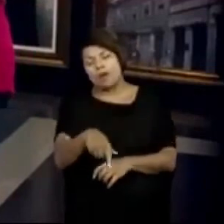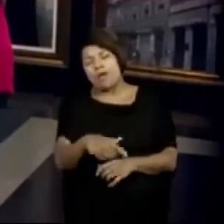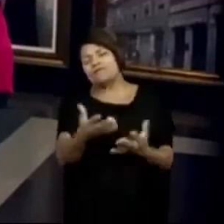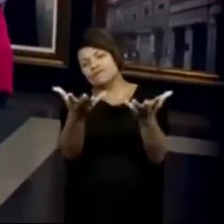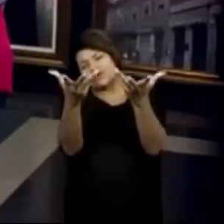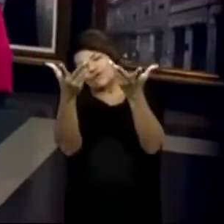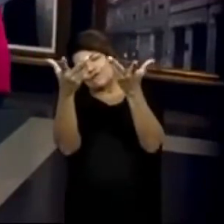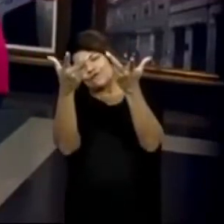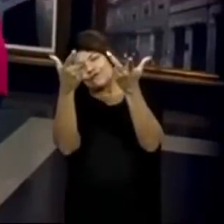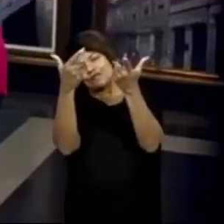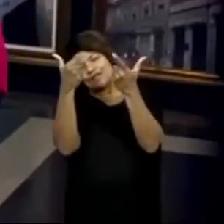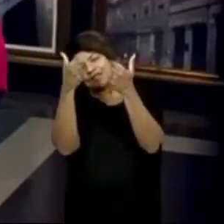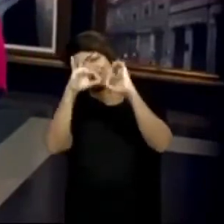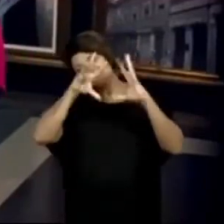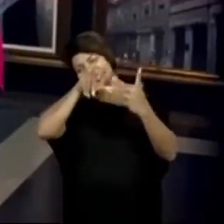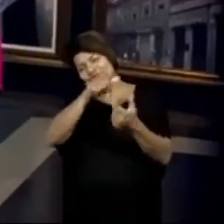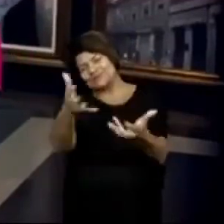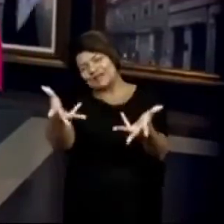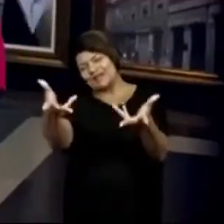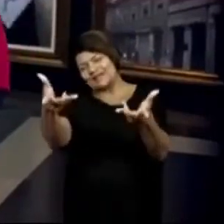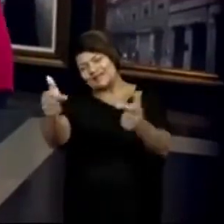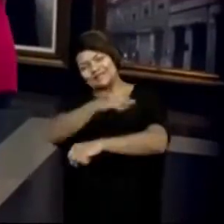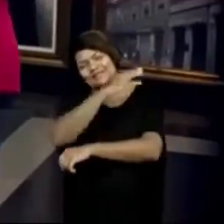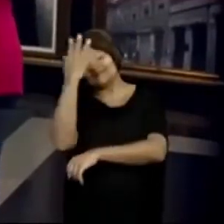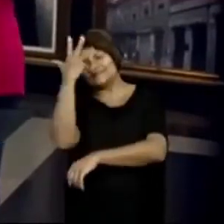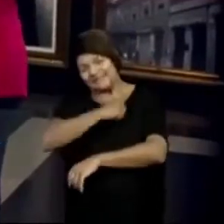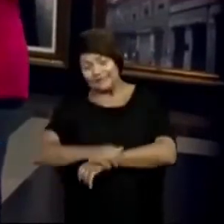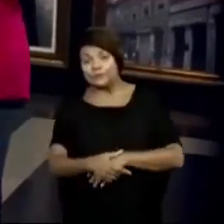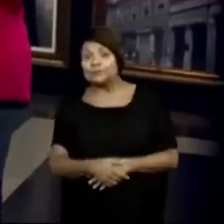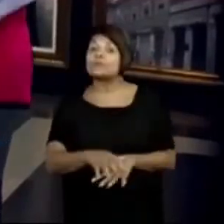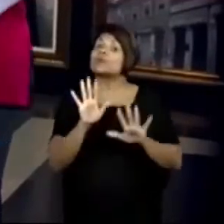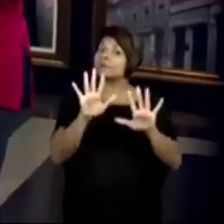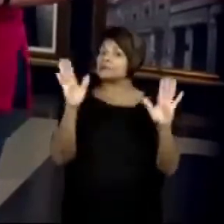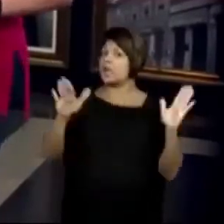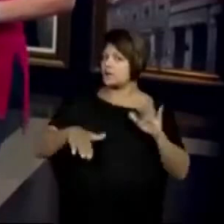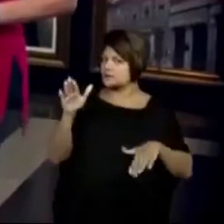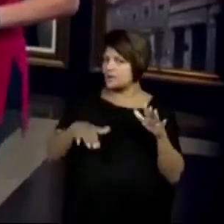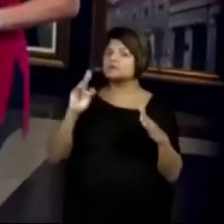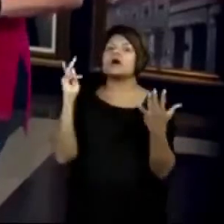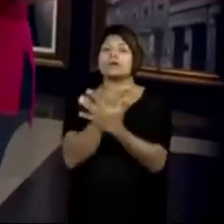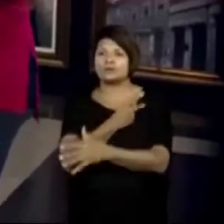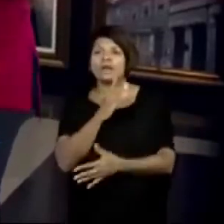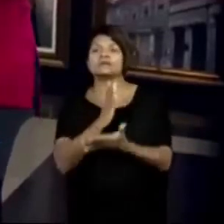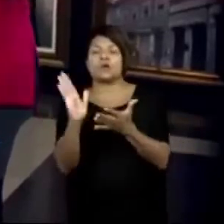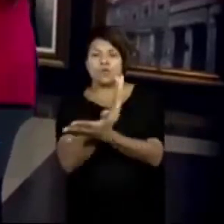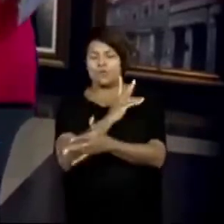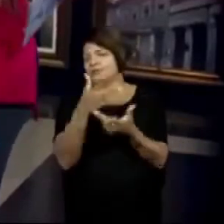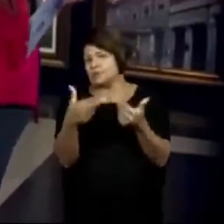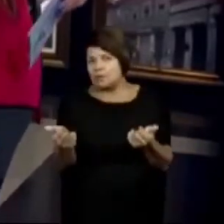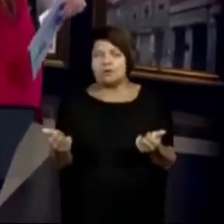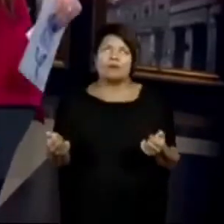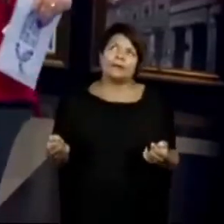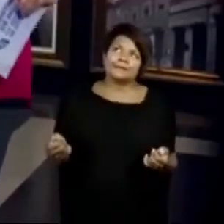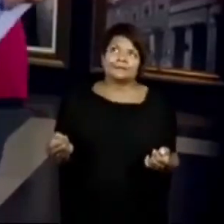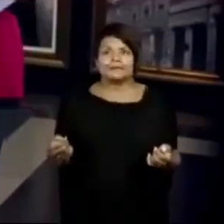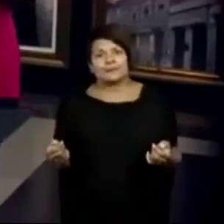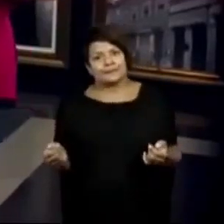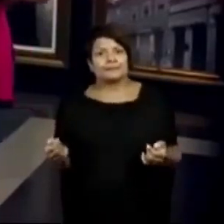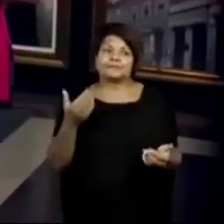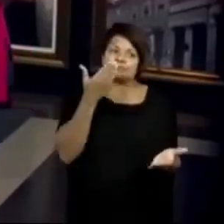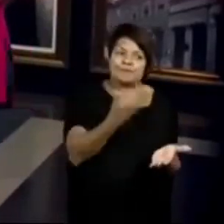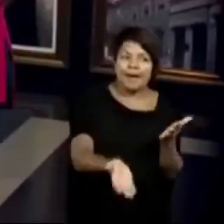mundo bonito, maravilhoso. Às vezes acontecem algumas coisas, né? Perde